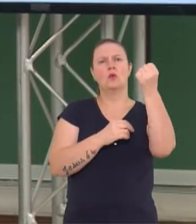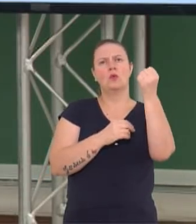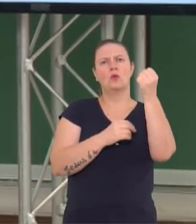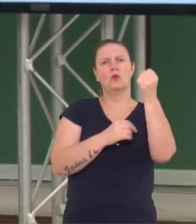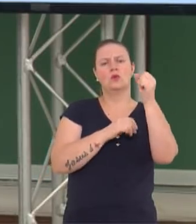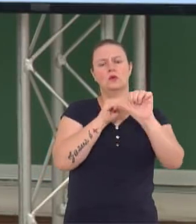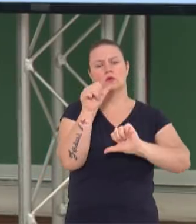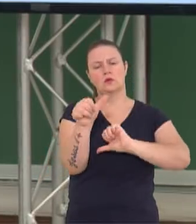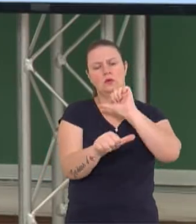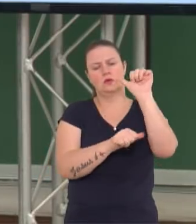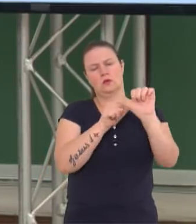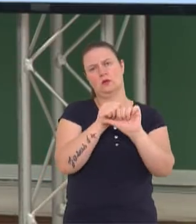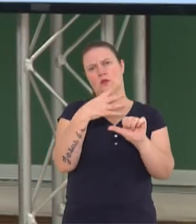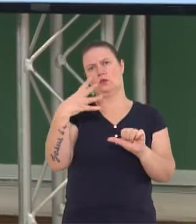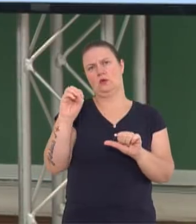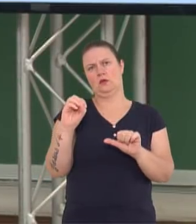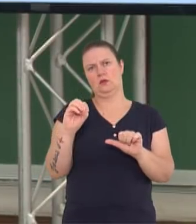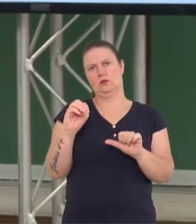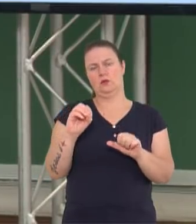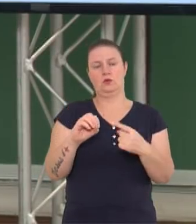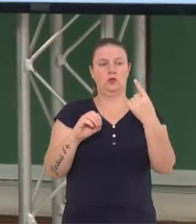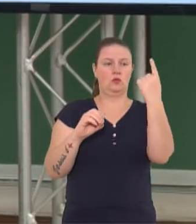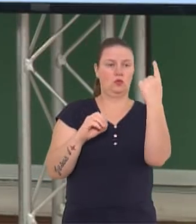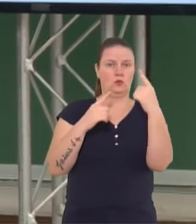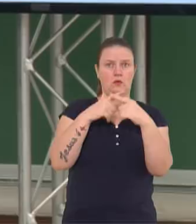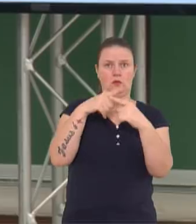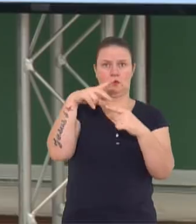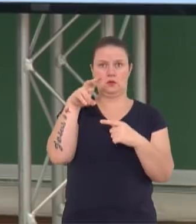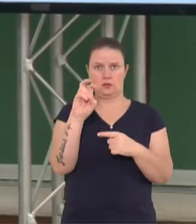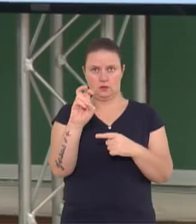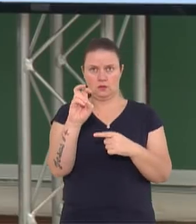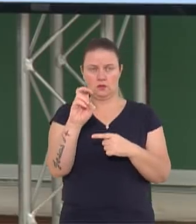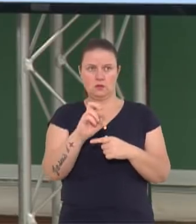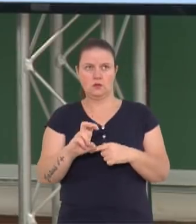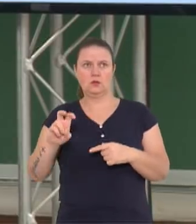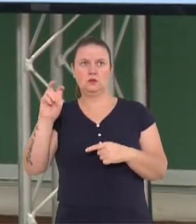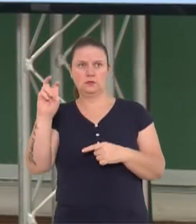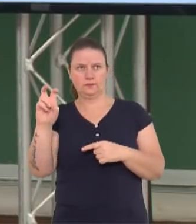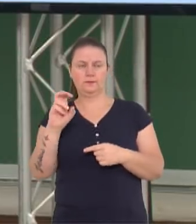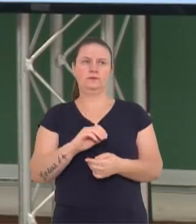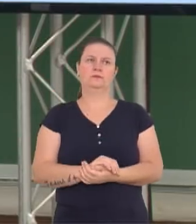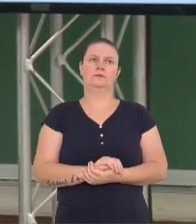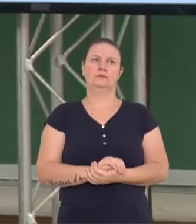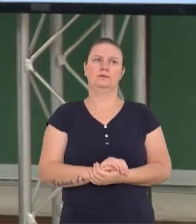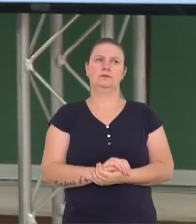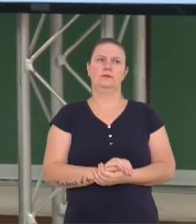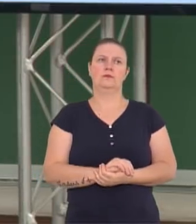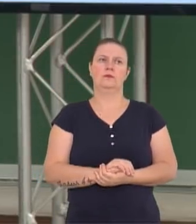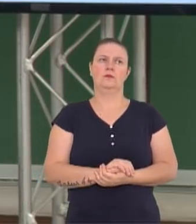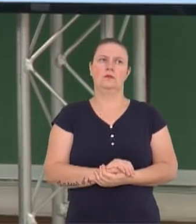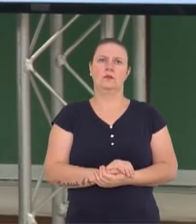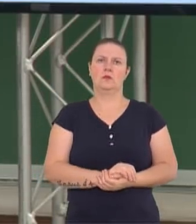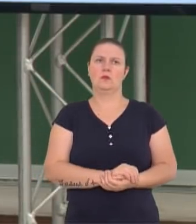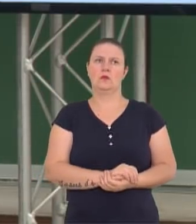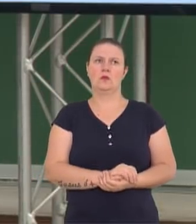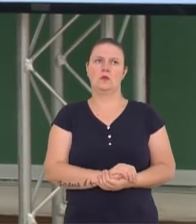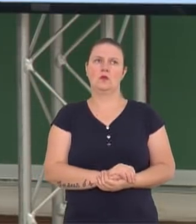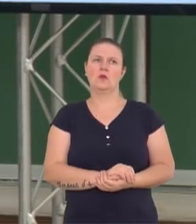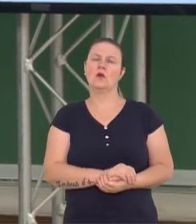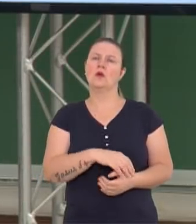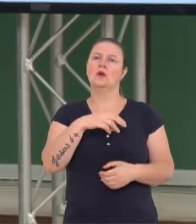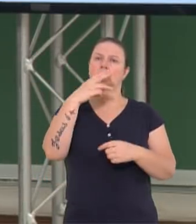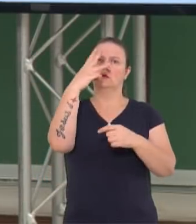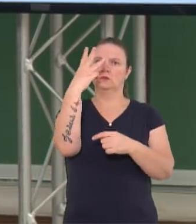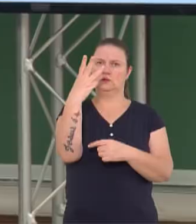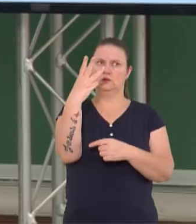5. 1 vezes 5, 5. Como é que o 10 vira 40? Vezes 4.